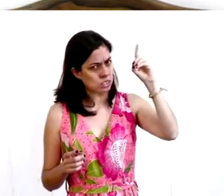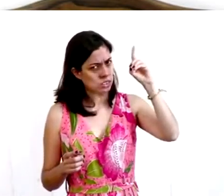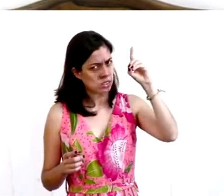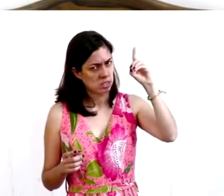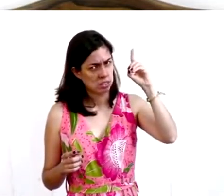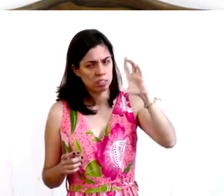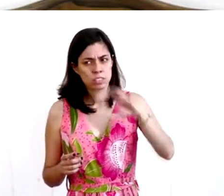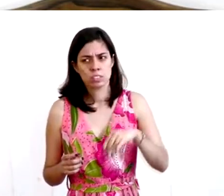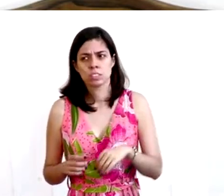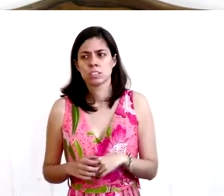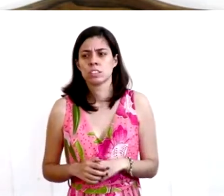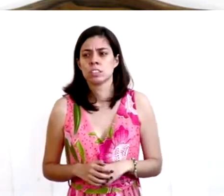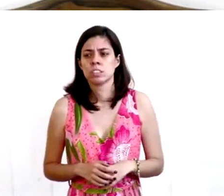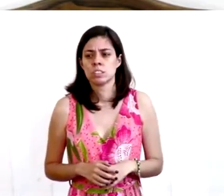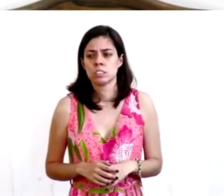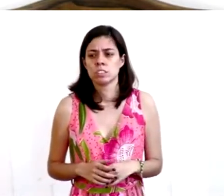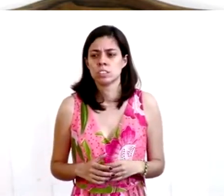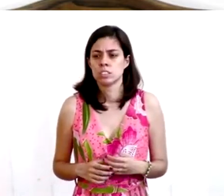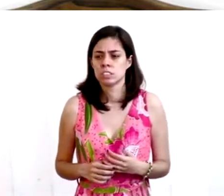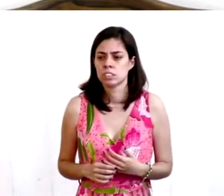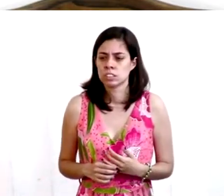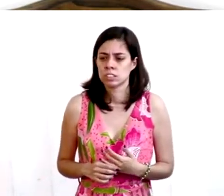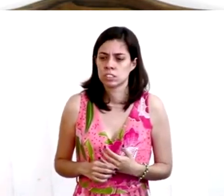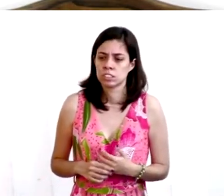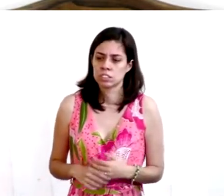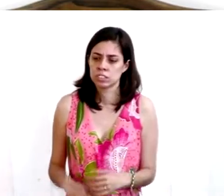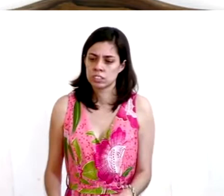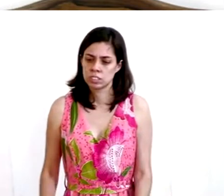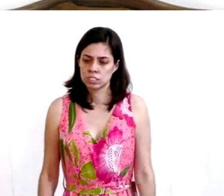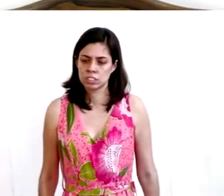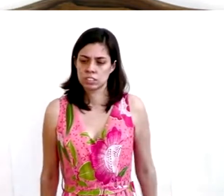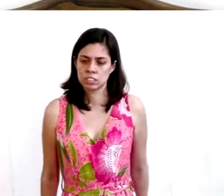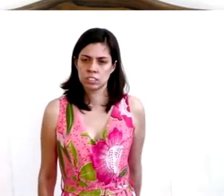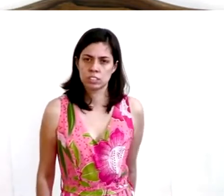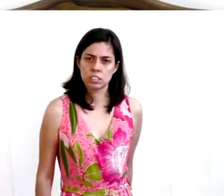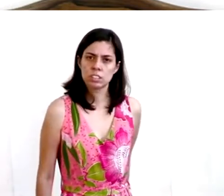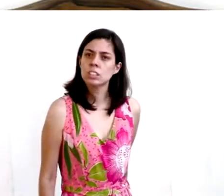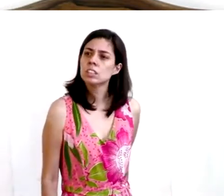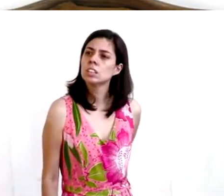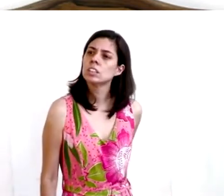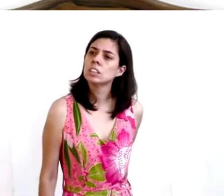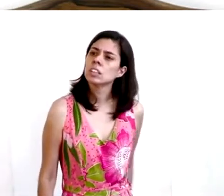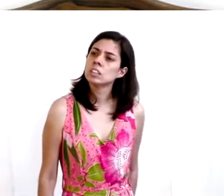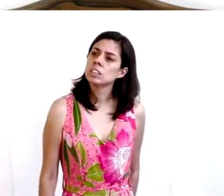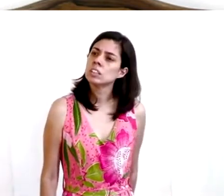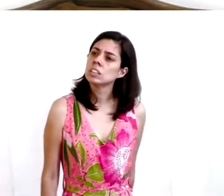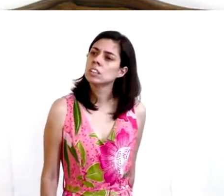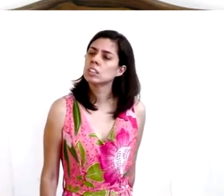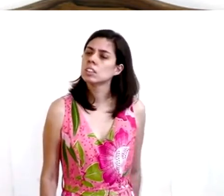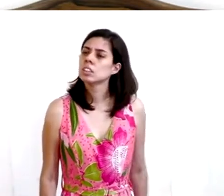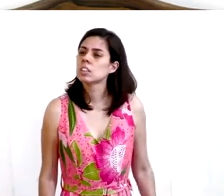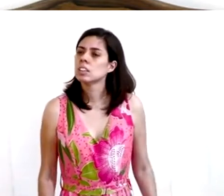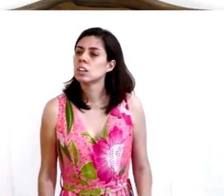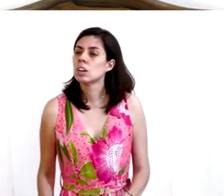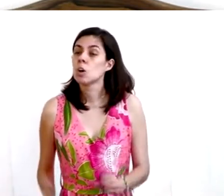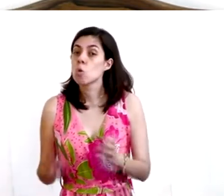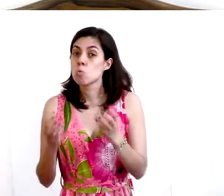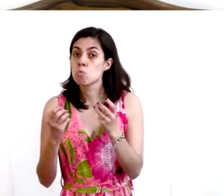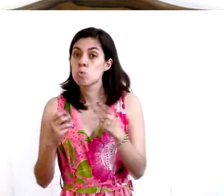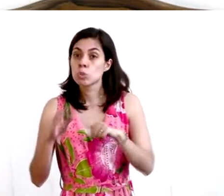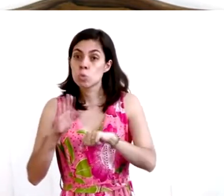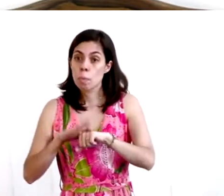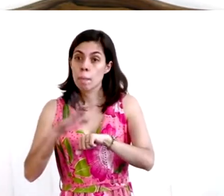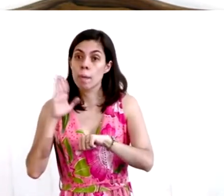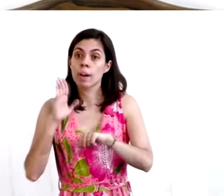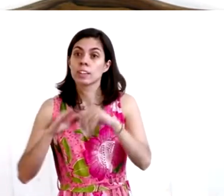que implementou a luz, estabeleceu a luz, criou a luz, formou tudo o que há. Quanto mais alguém compreende